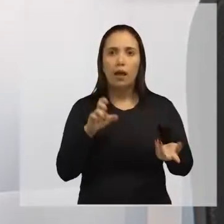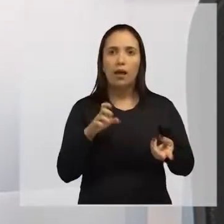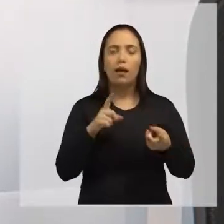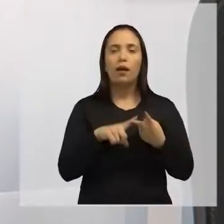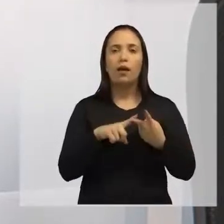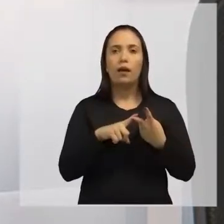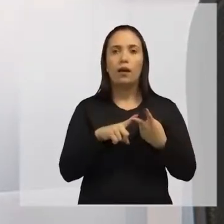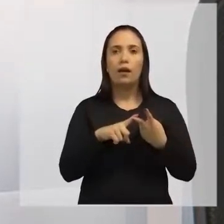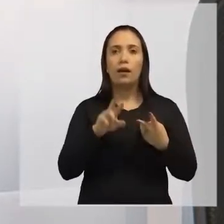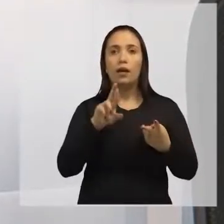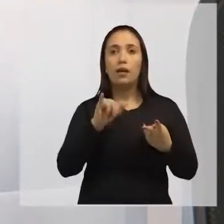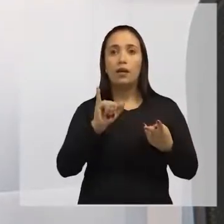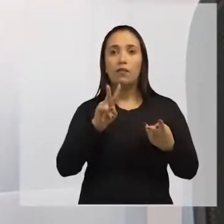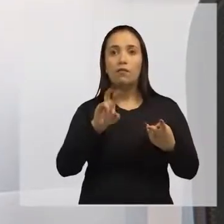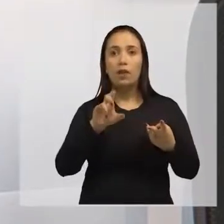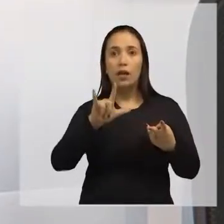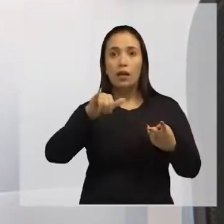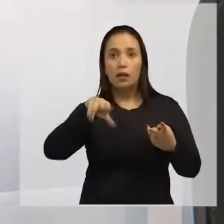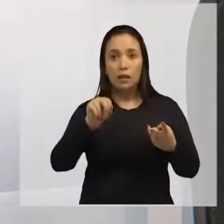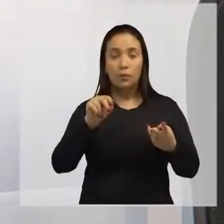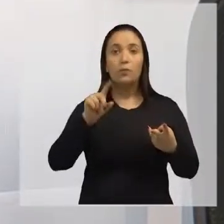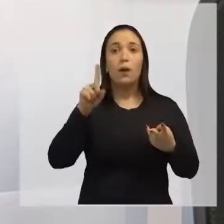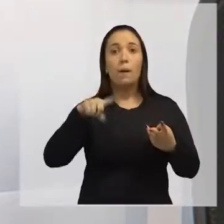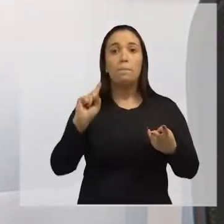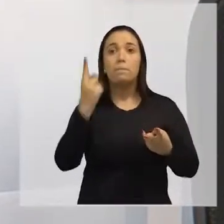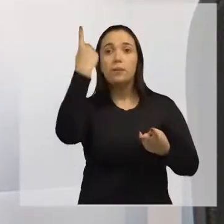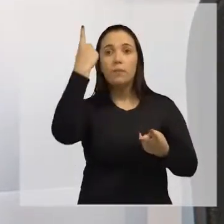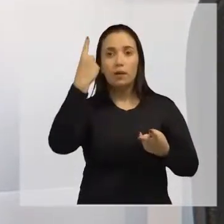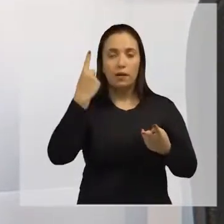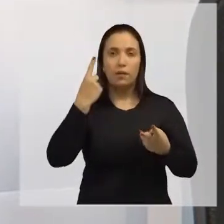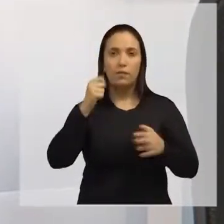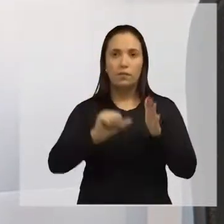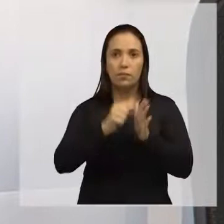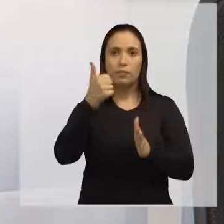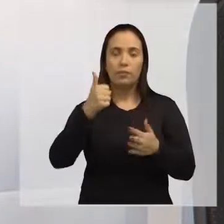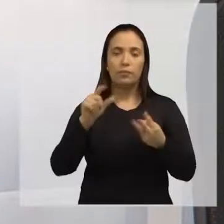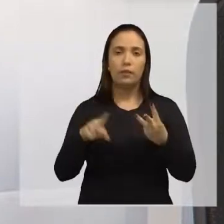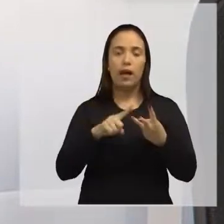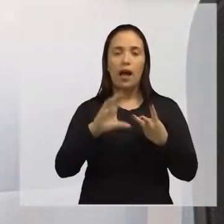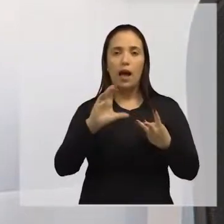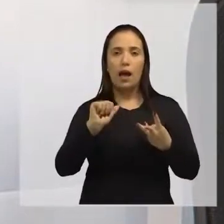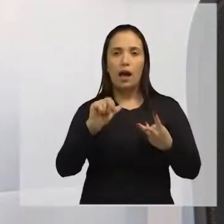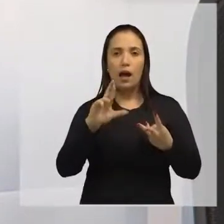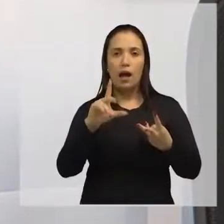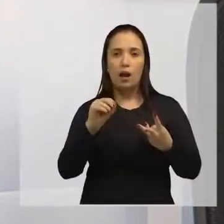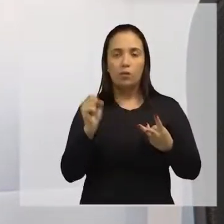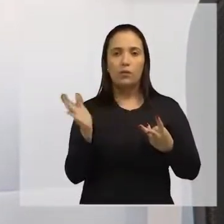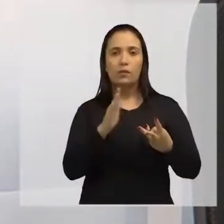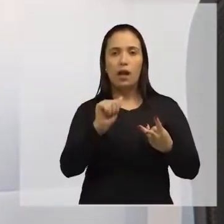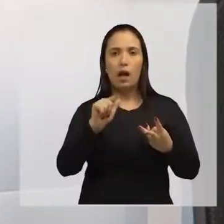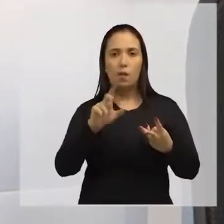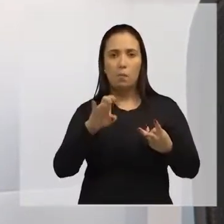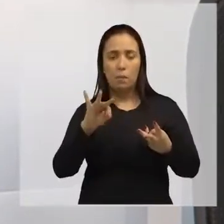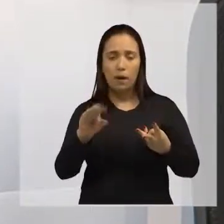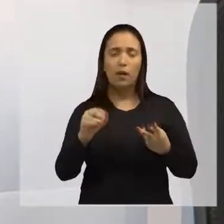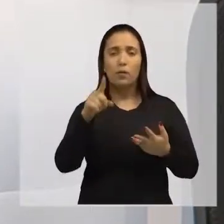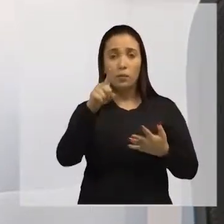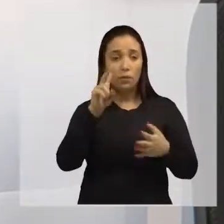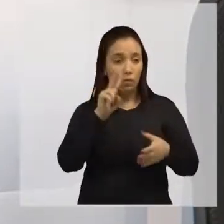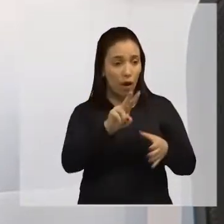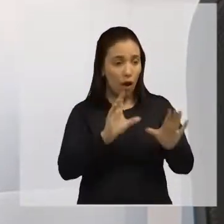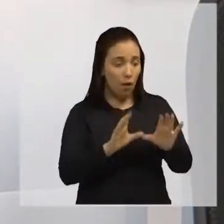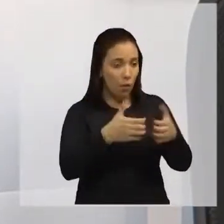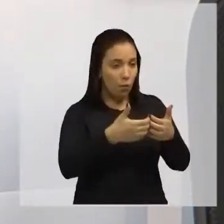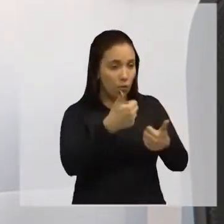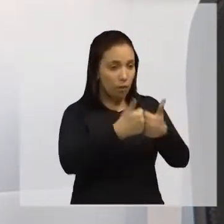Tostão, Rivelino na primeira Copa Rivelino, Tostão, Carlos Alberto Torres. Tu é louco, era um time que você olhava e dizia... Não